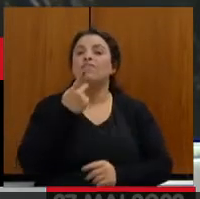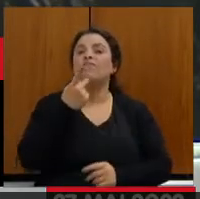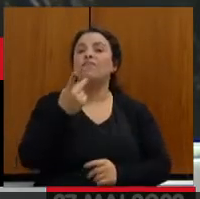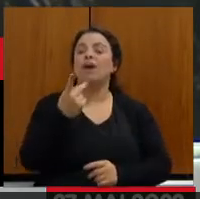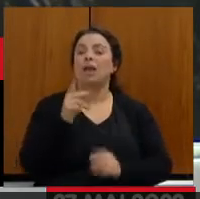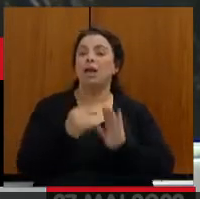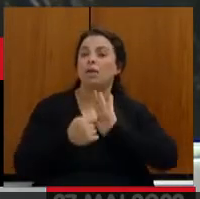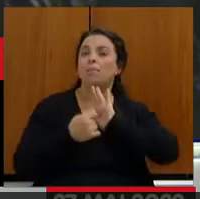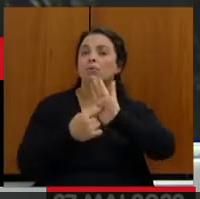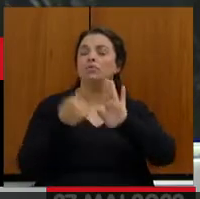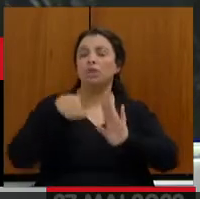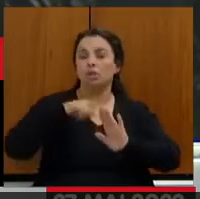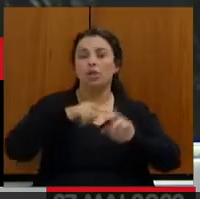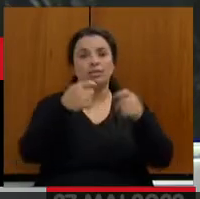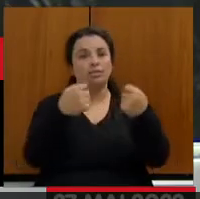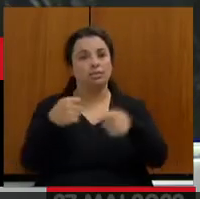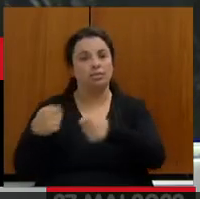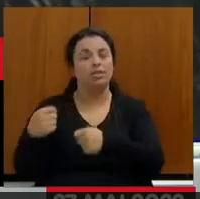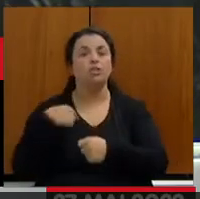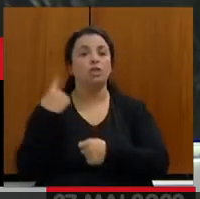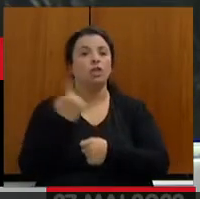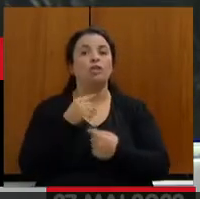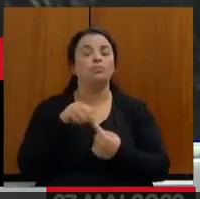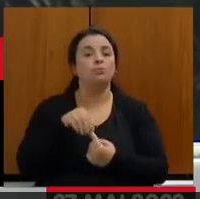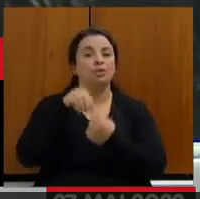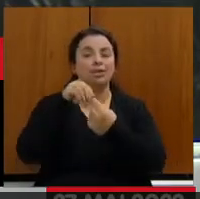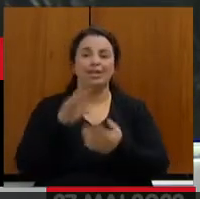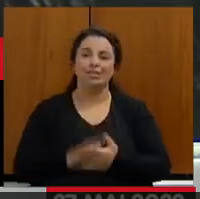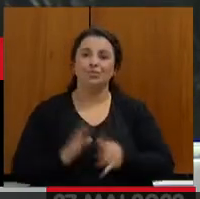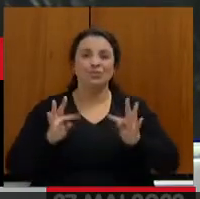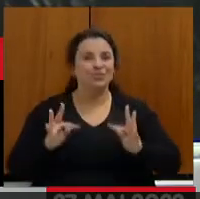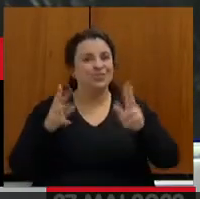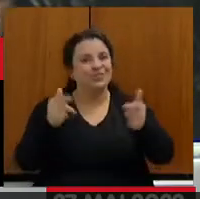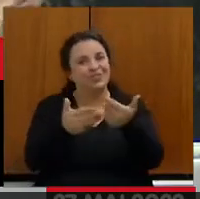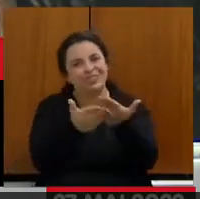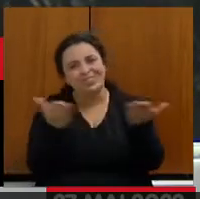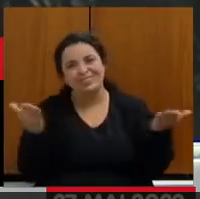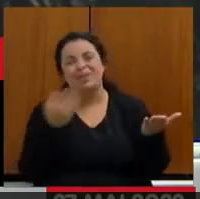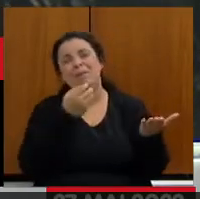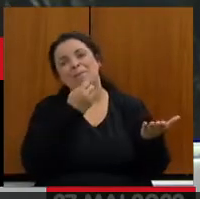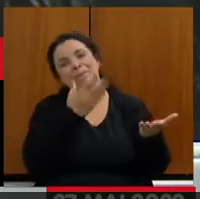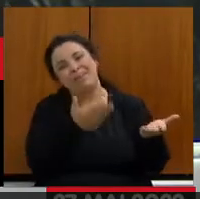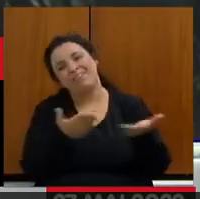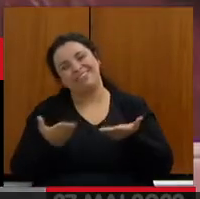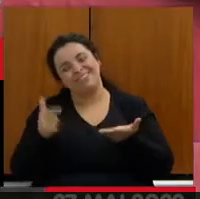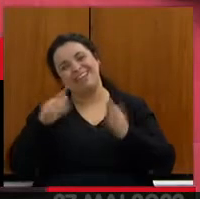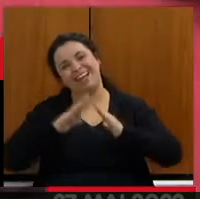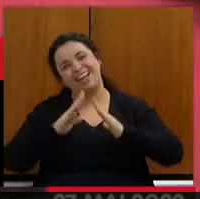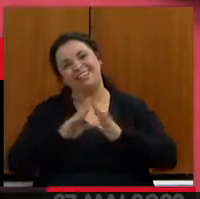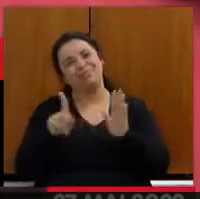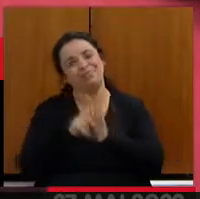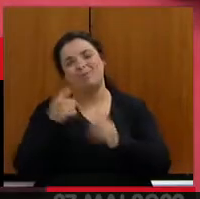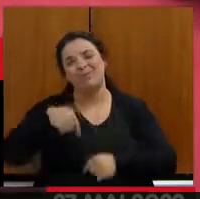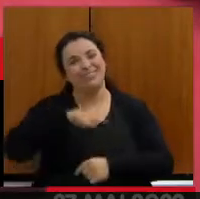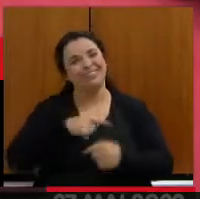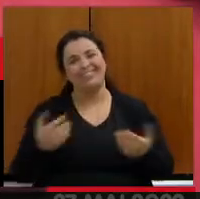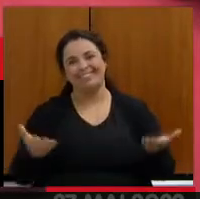as nossas necessidades e as nossas prioridades sejam todas muito bem-vindas a casa é Nossa